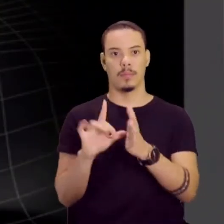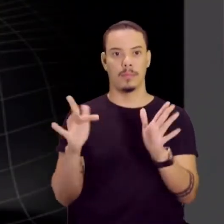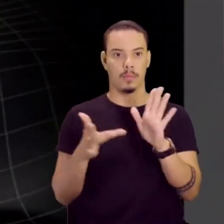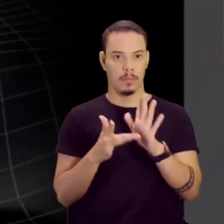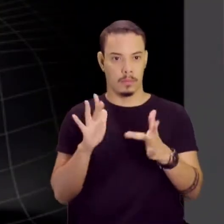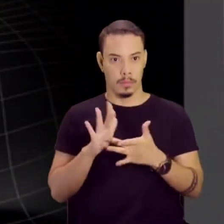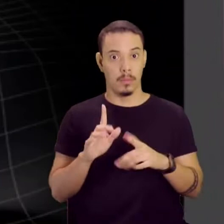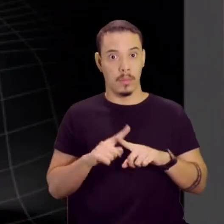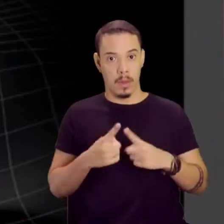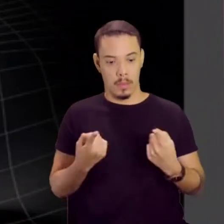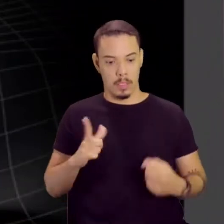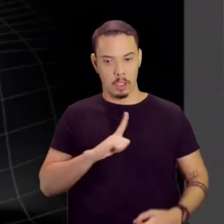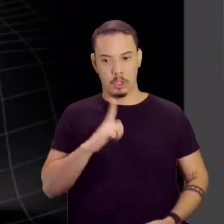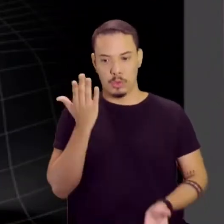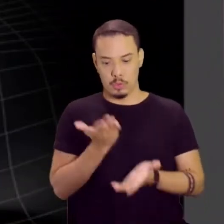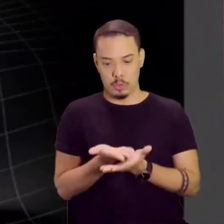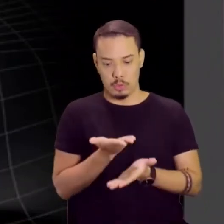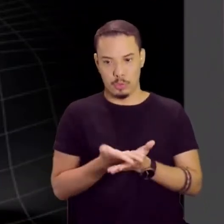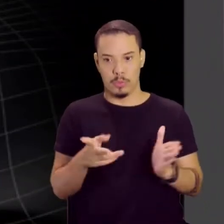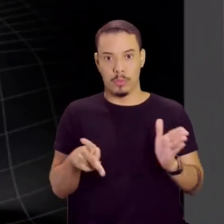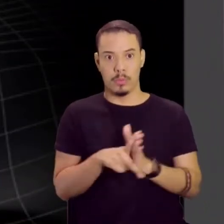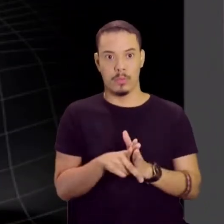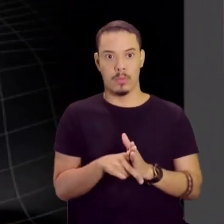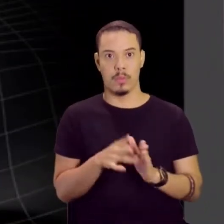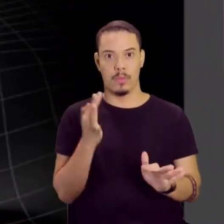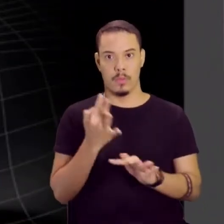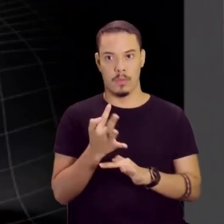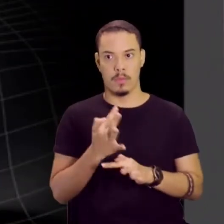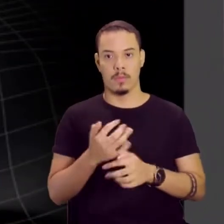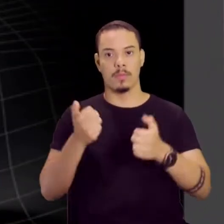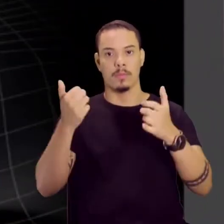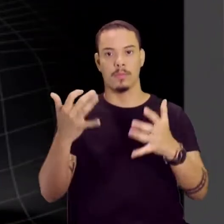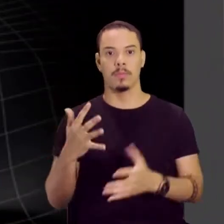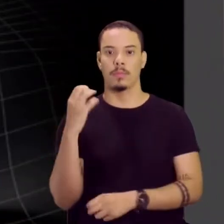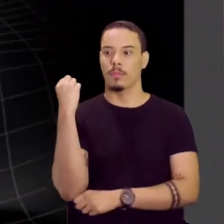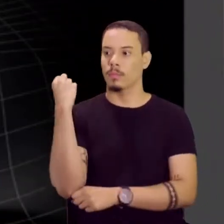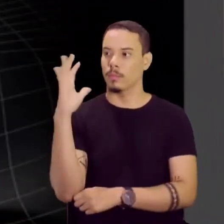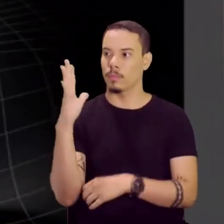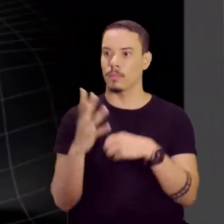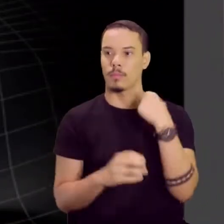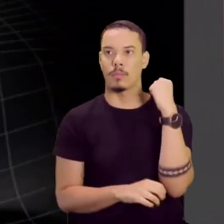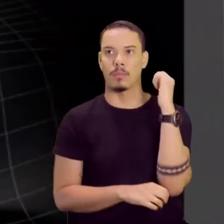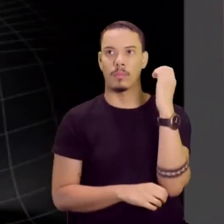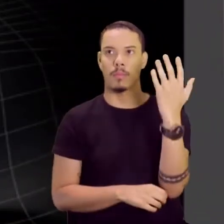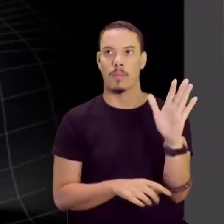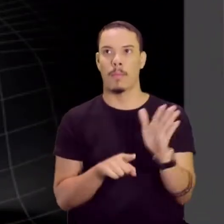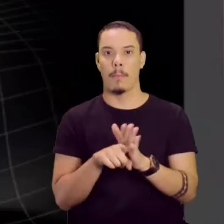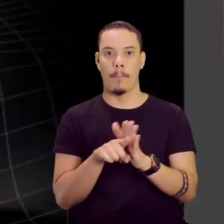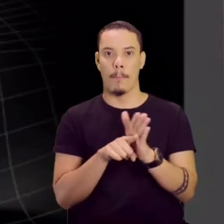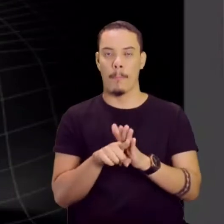nós tínhamos estudos da física, que chamava estudo da natureza. Exato. E Aristóteles foi um grande